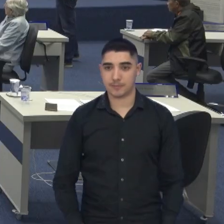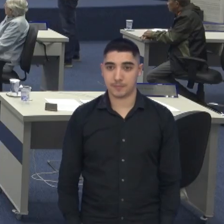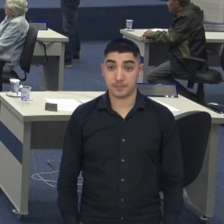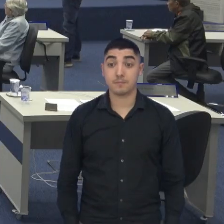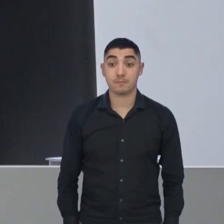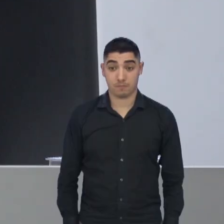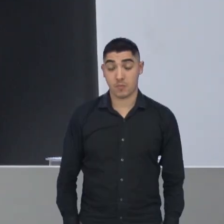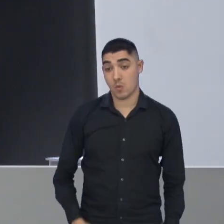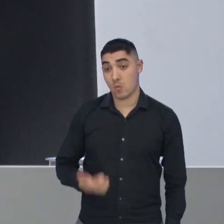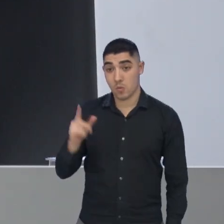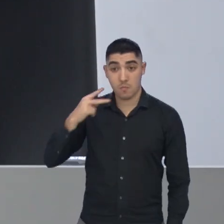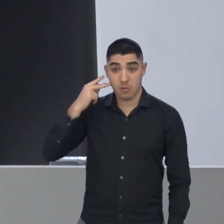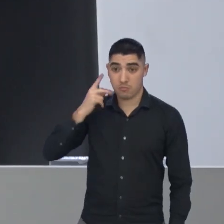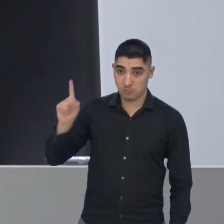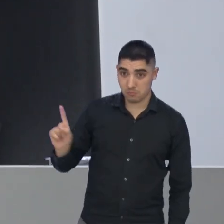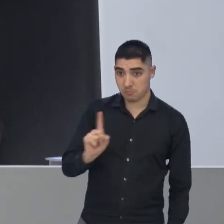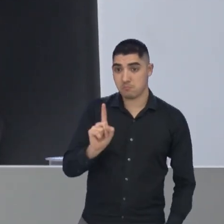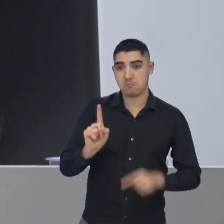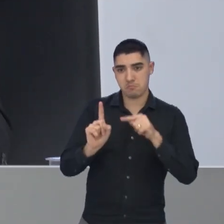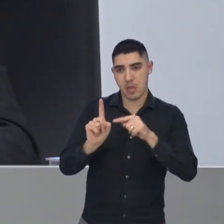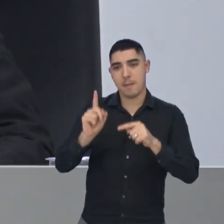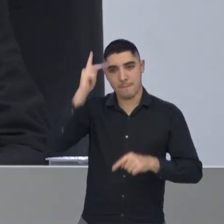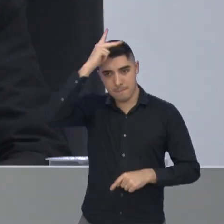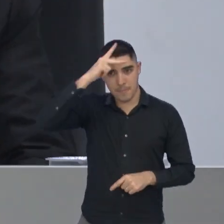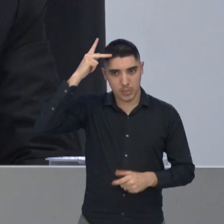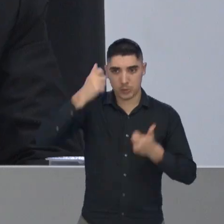Justificativa de votação, vereador Fernando Petite.